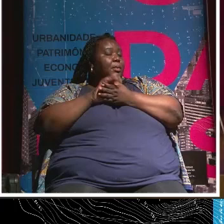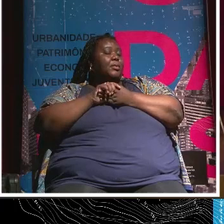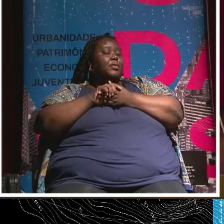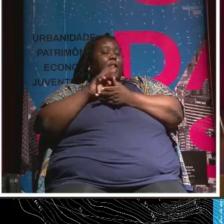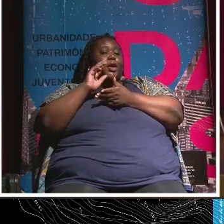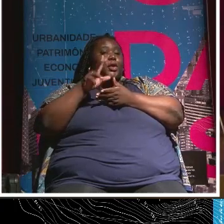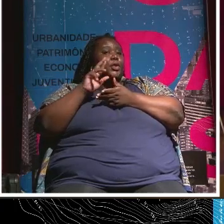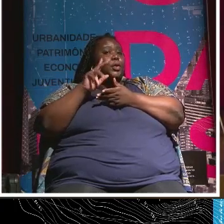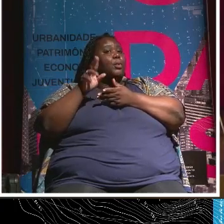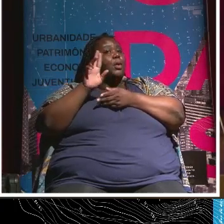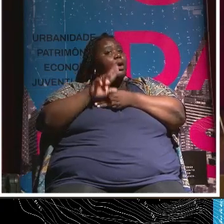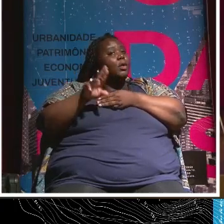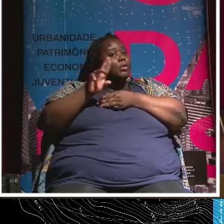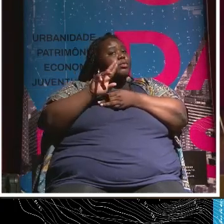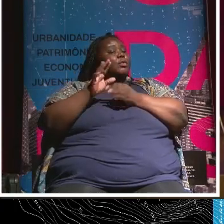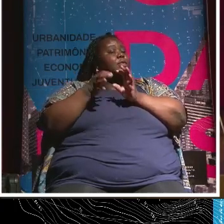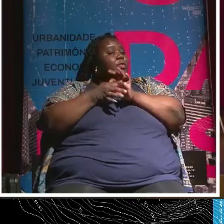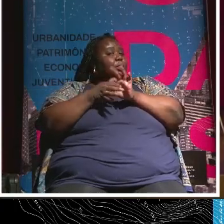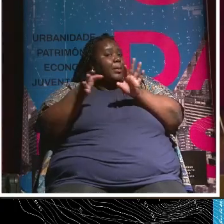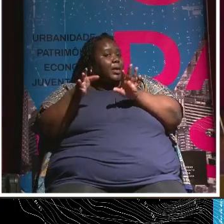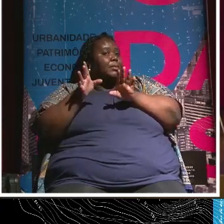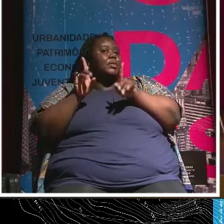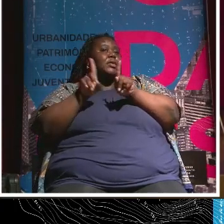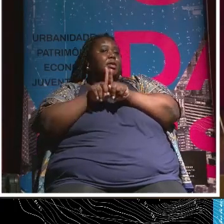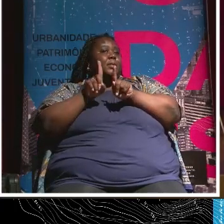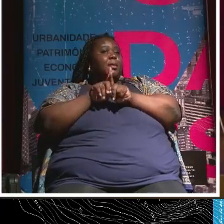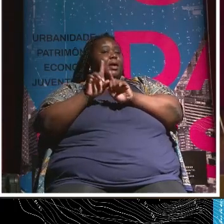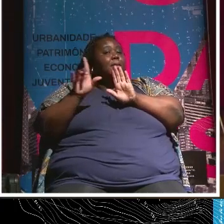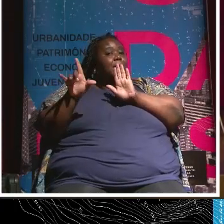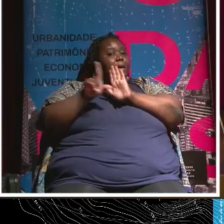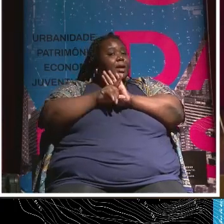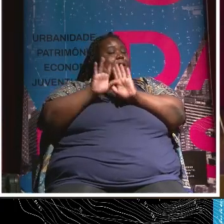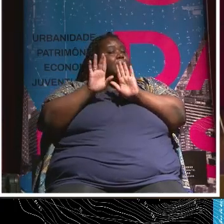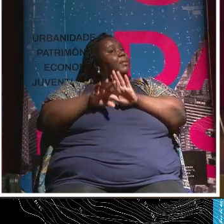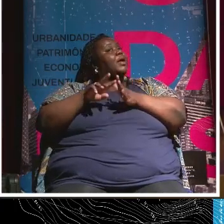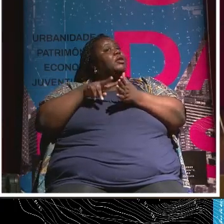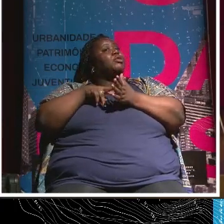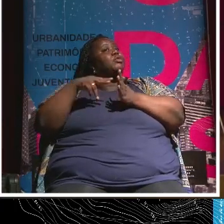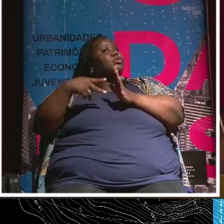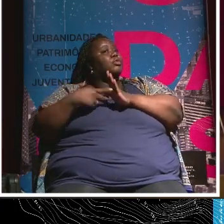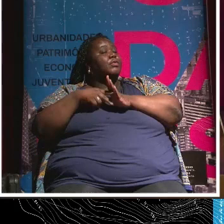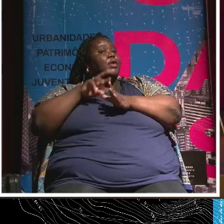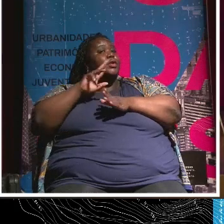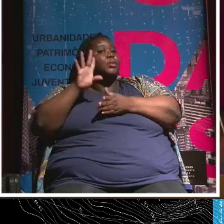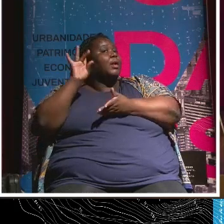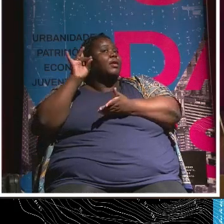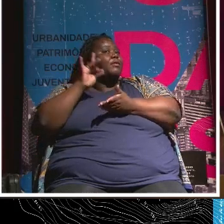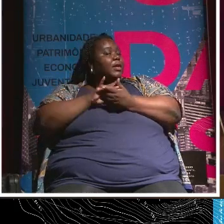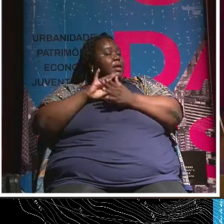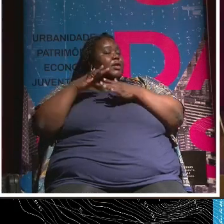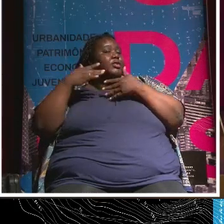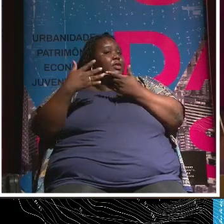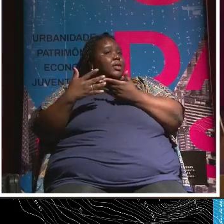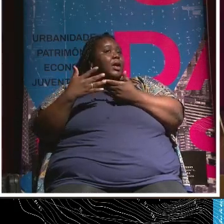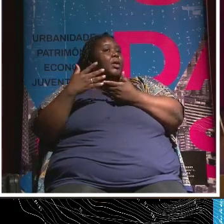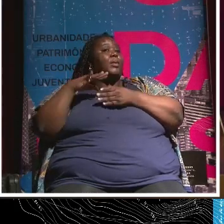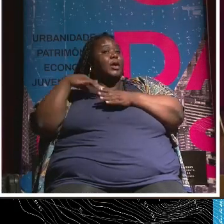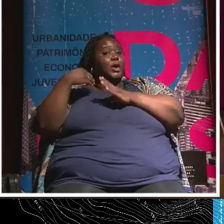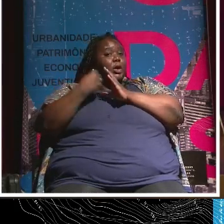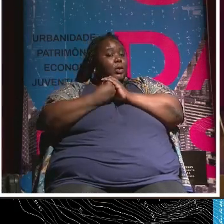foi abordado, ou não foi permitido, vamos dizer assim, pela lei, mas não significa que não seja legítimo, não é? Então, incluir